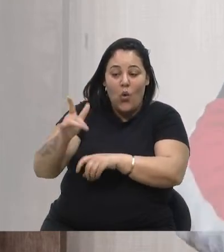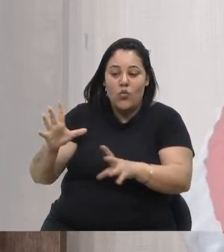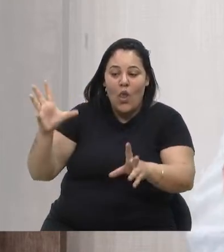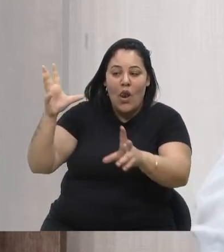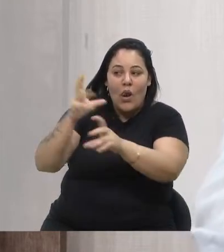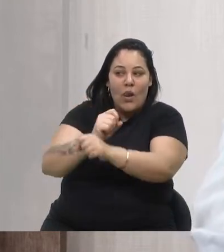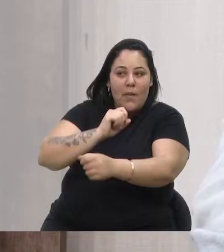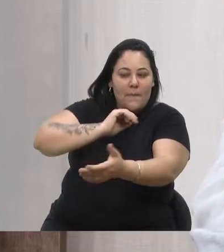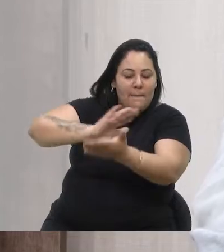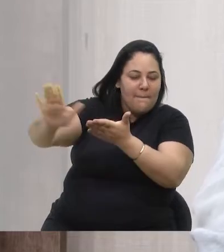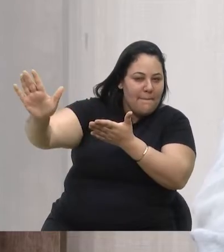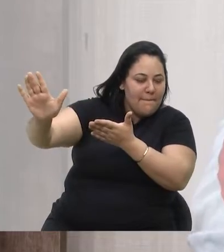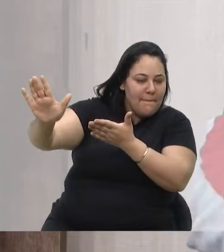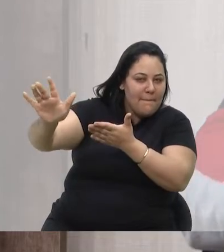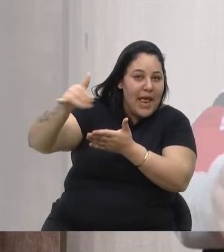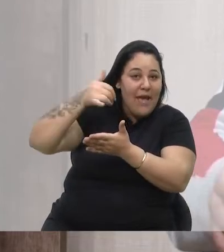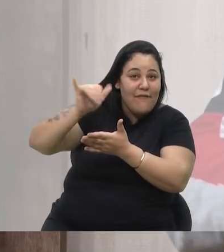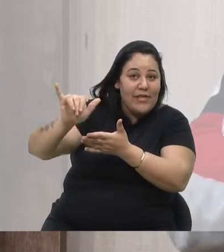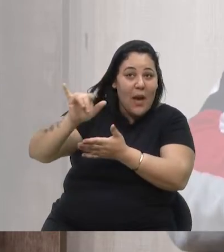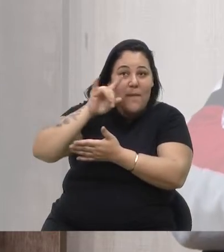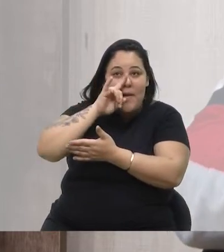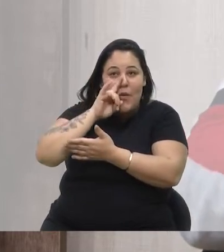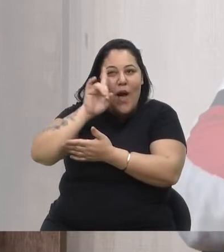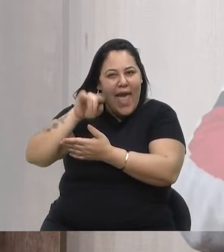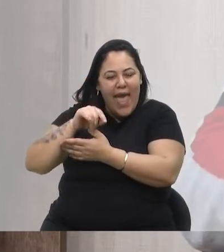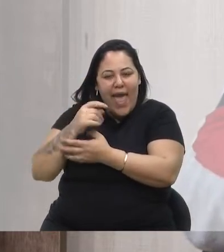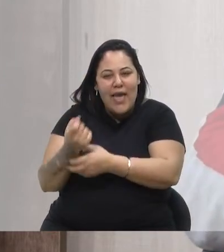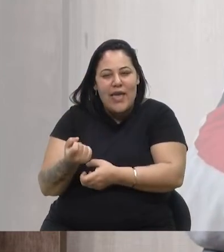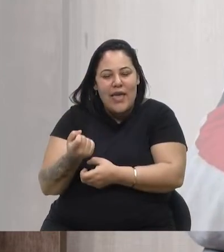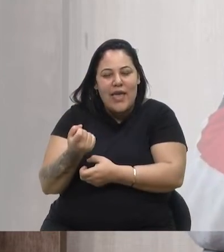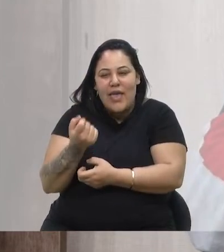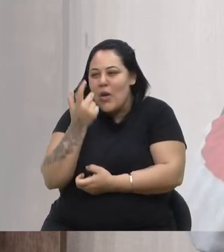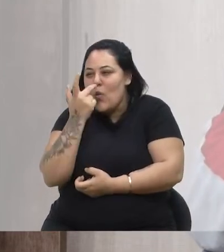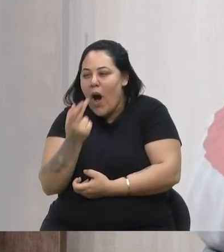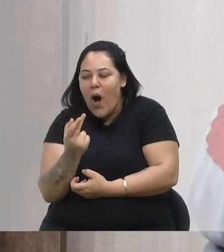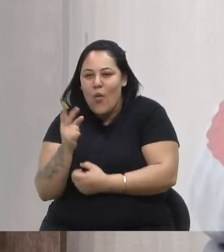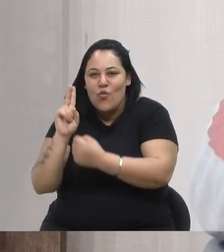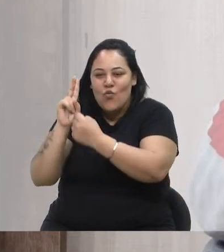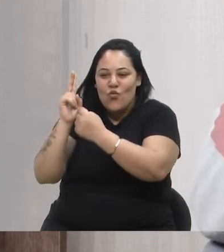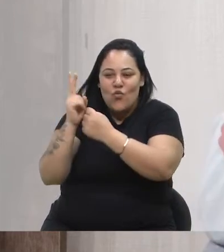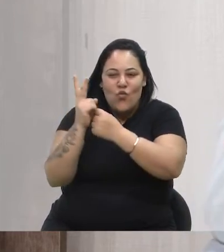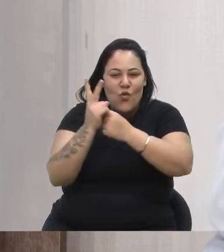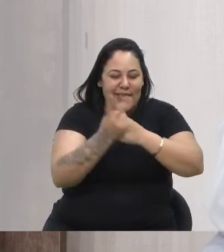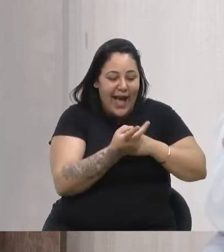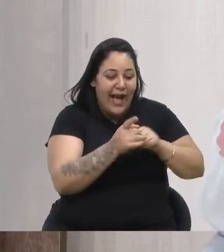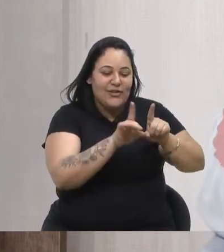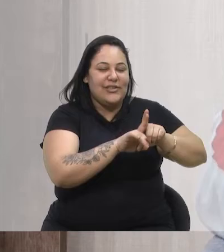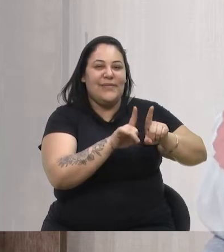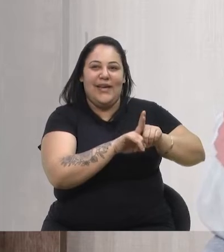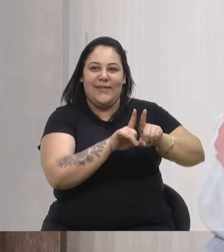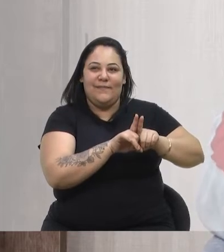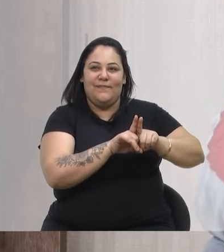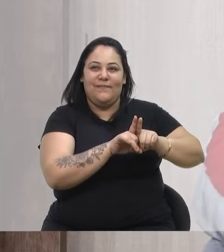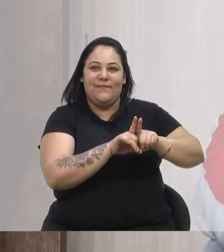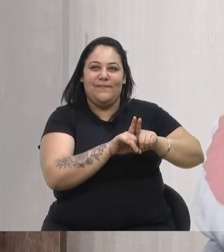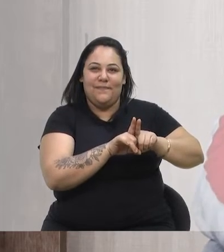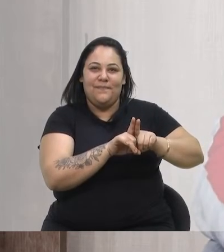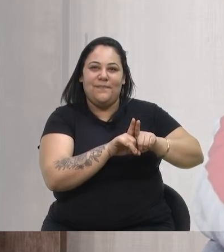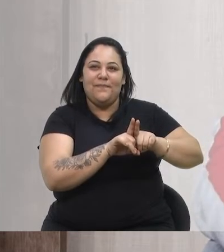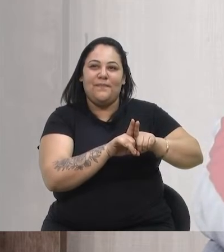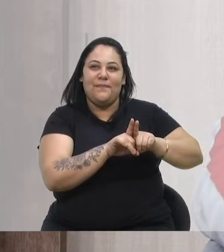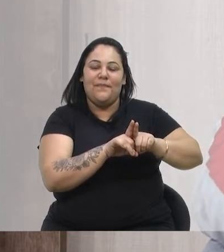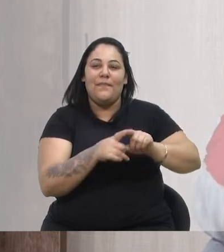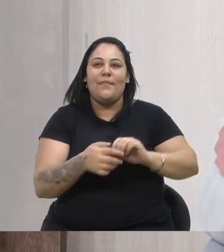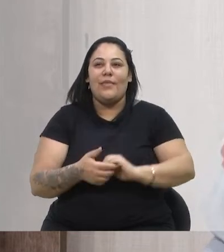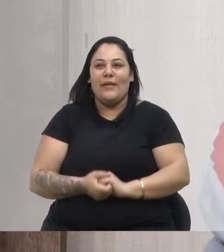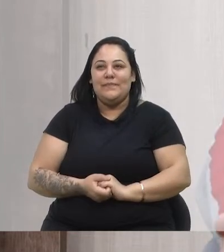venham a lhe agredir ou algo do tipo. Uma proteção. Então ela também é chamada a atenção para